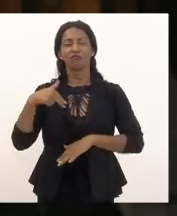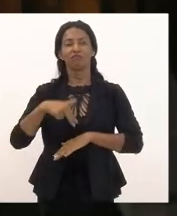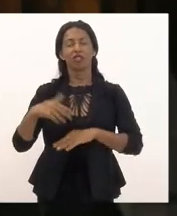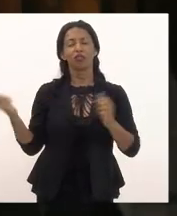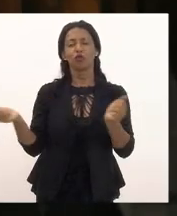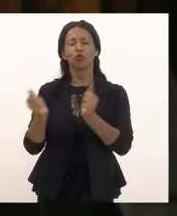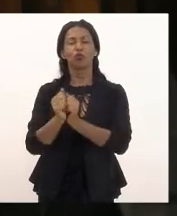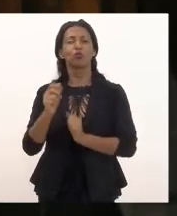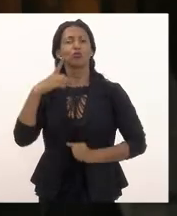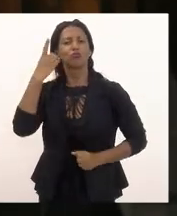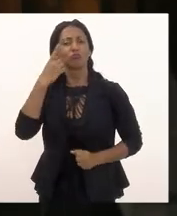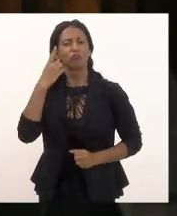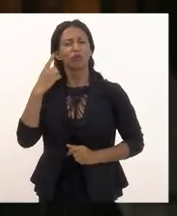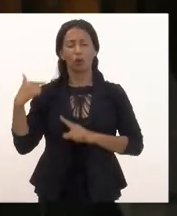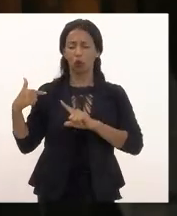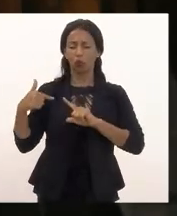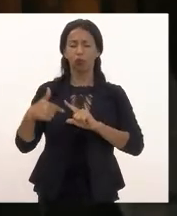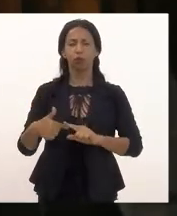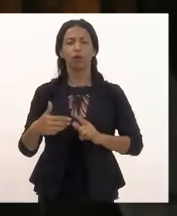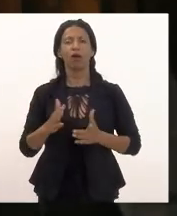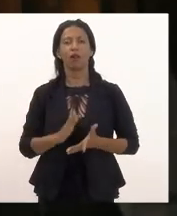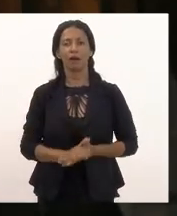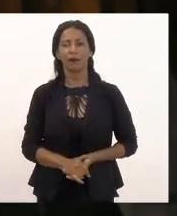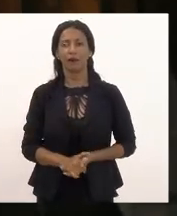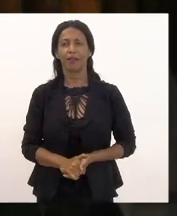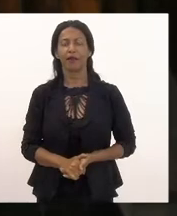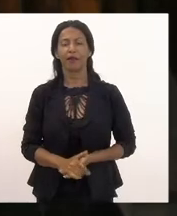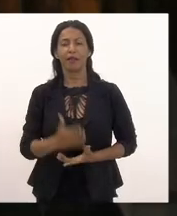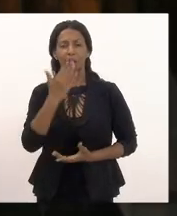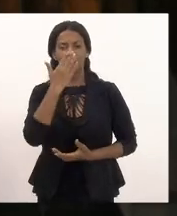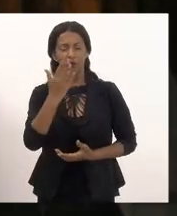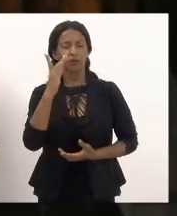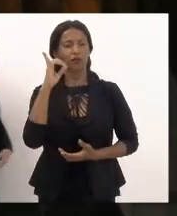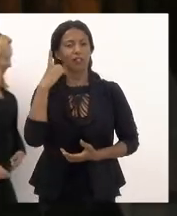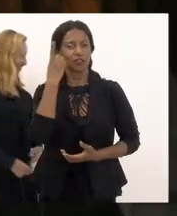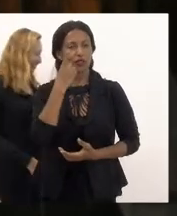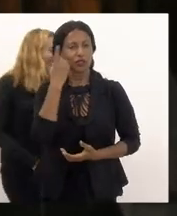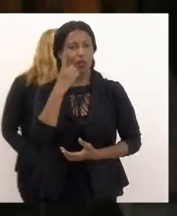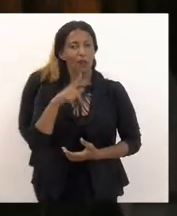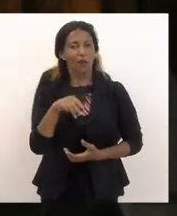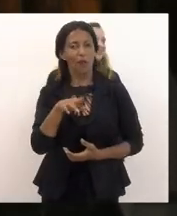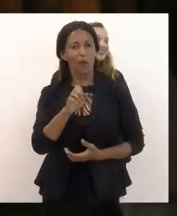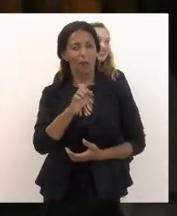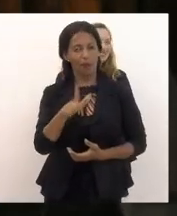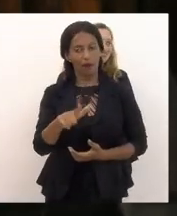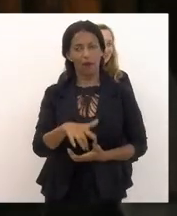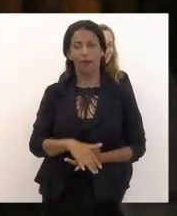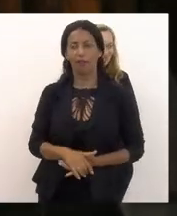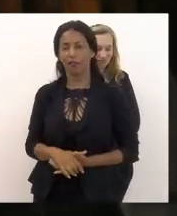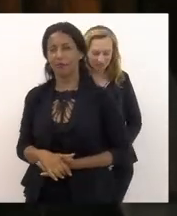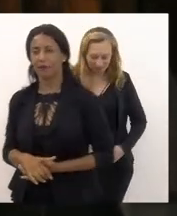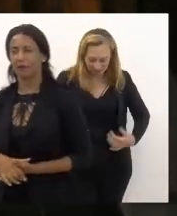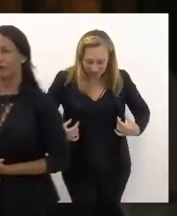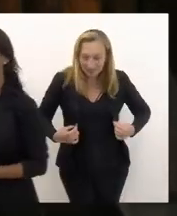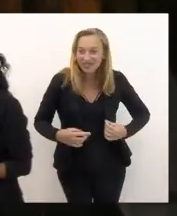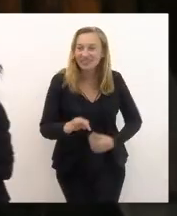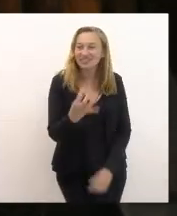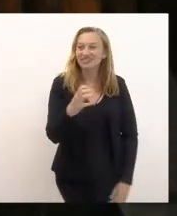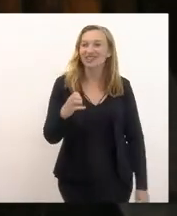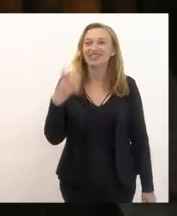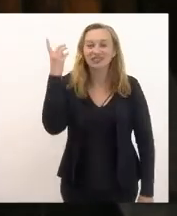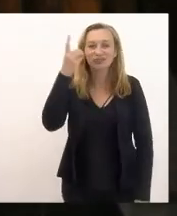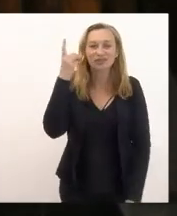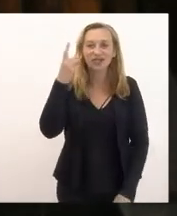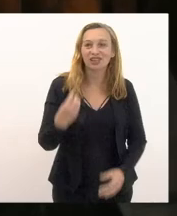de deputados conservadores. Na minha frente, deputado Paul Bell, deputado Charles Batista,